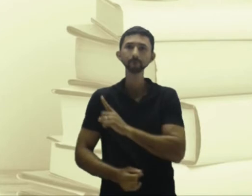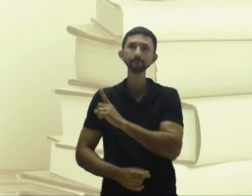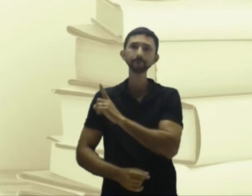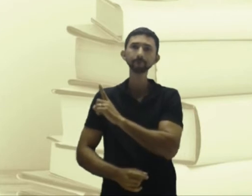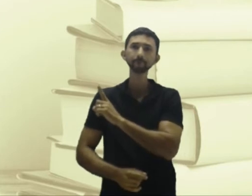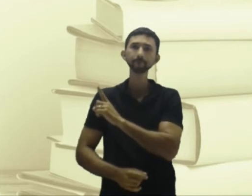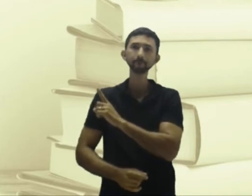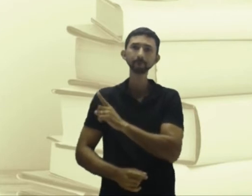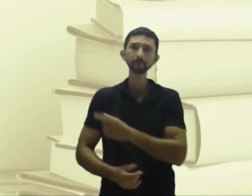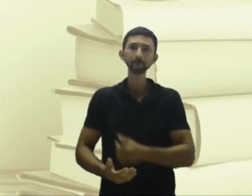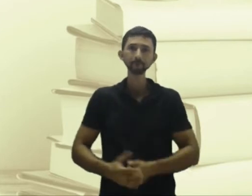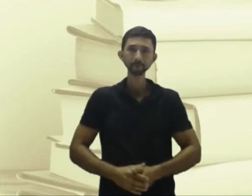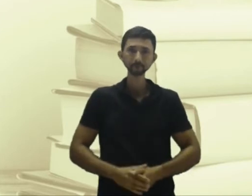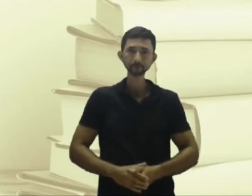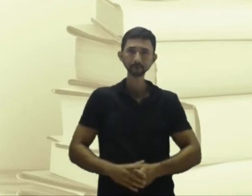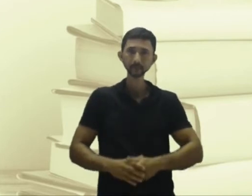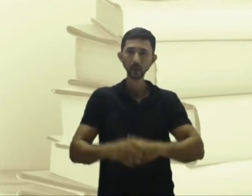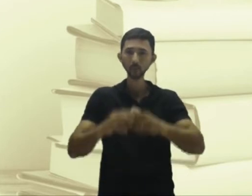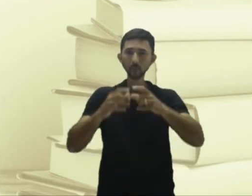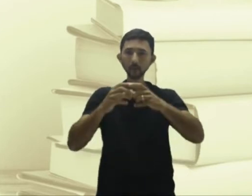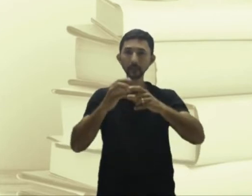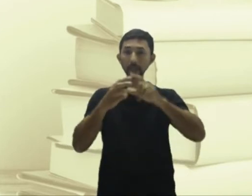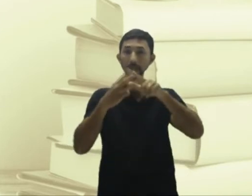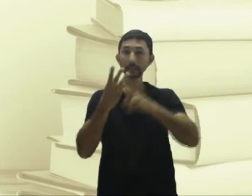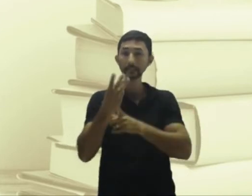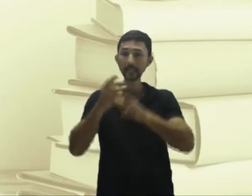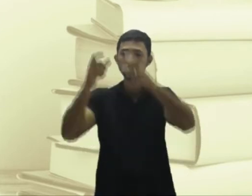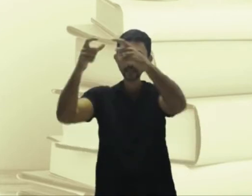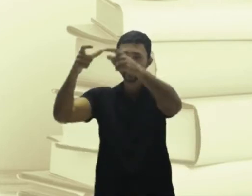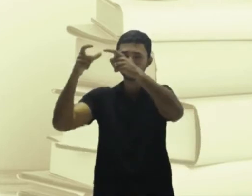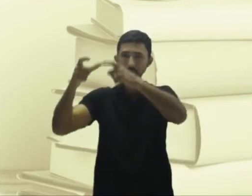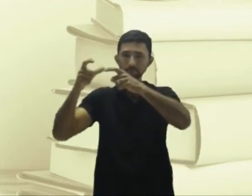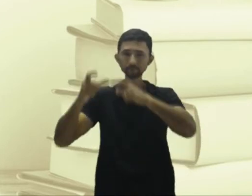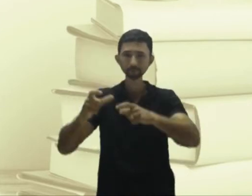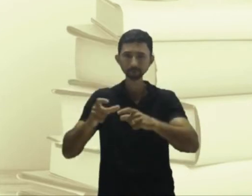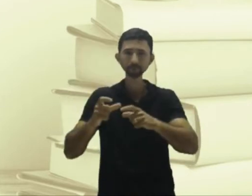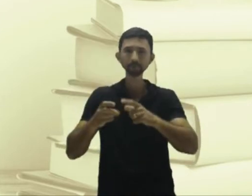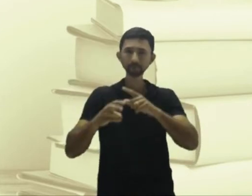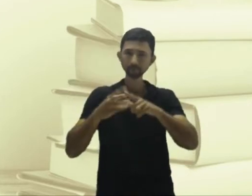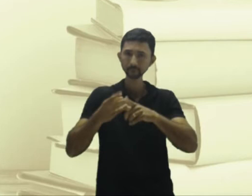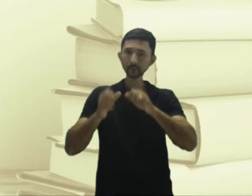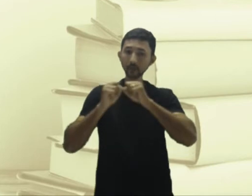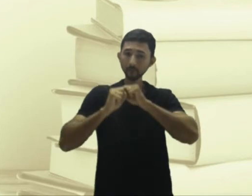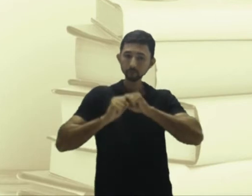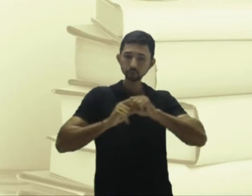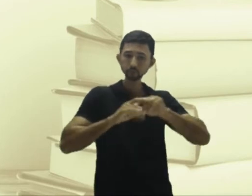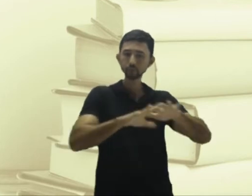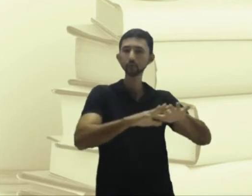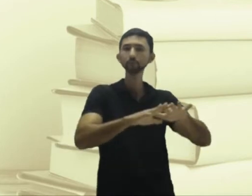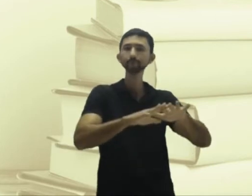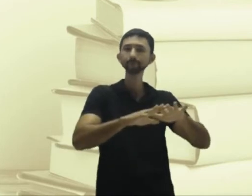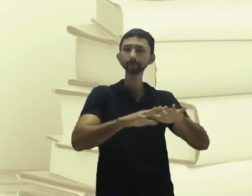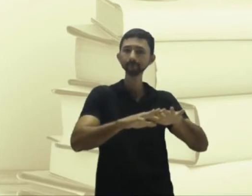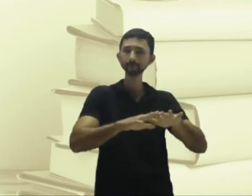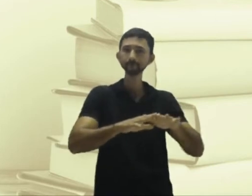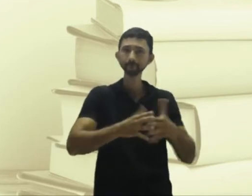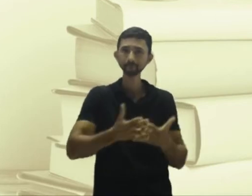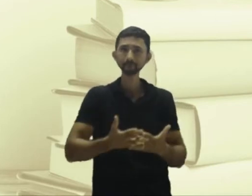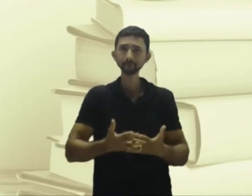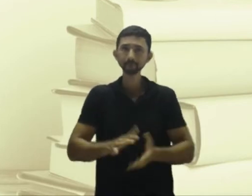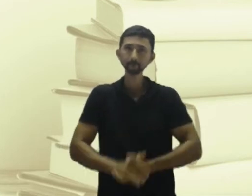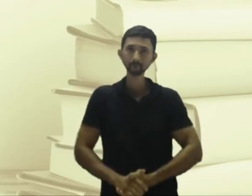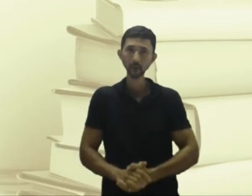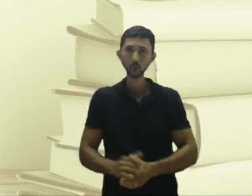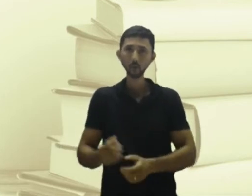áreas, basicamente, que foram consideradas grandes áreas exportadores de negros. O Golfo da